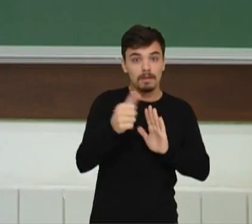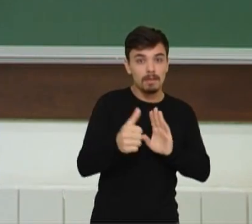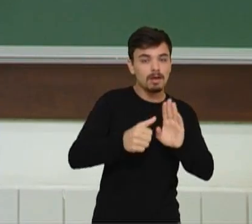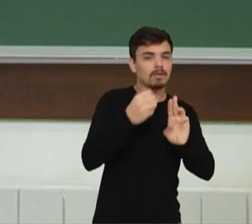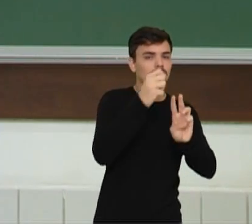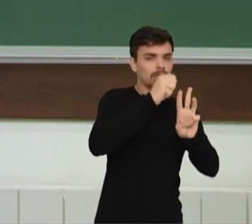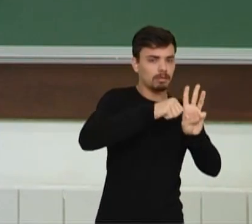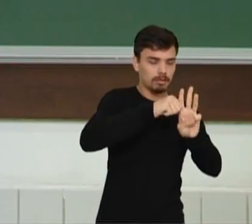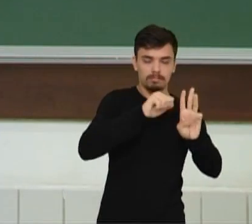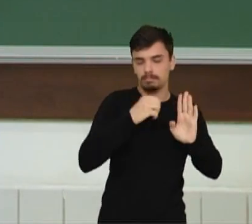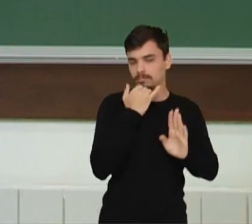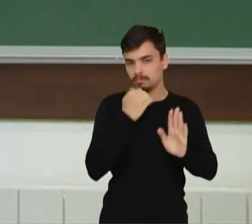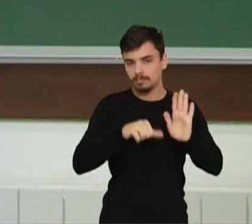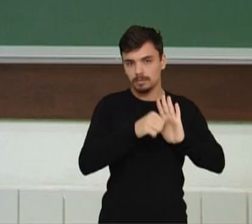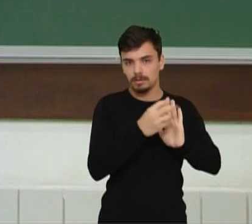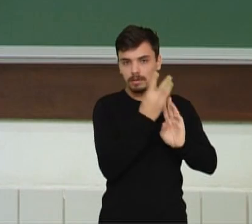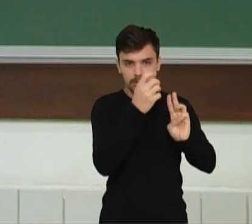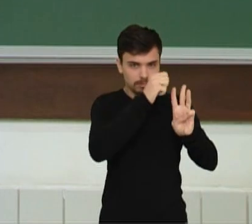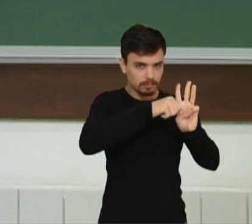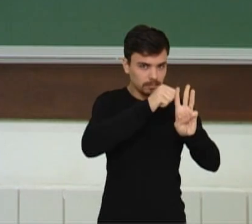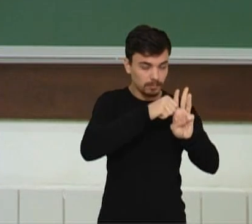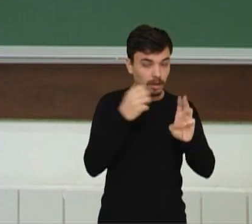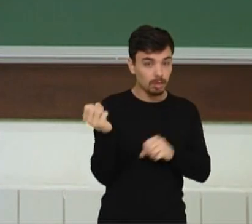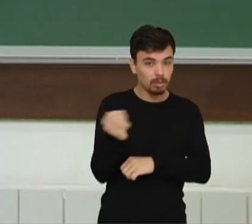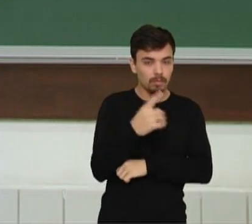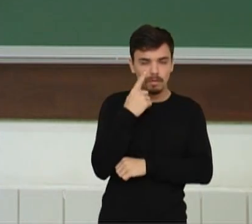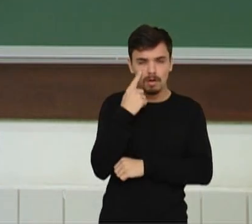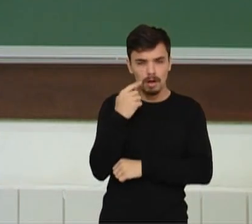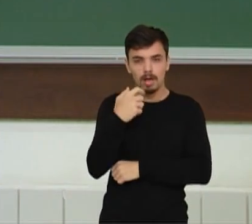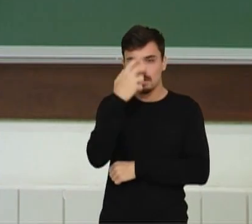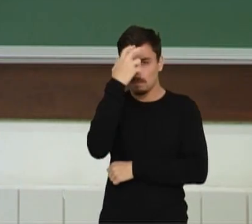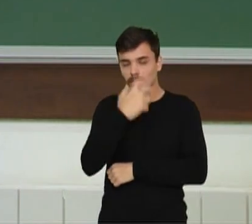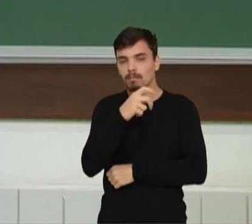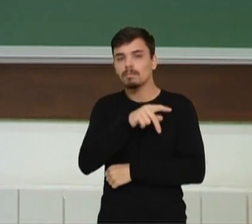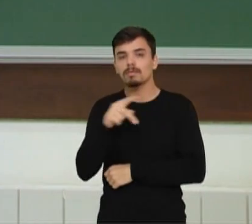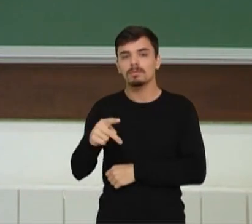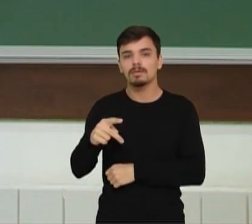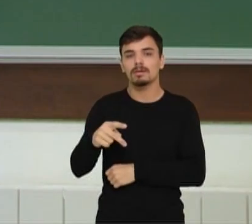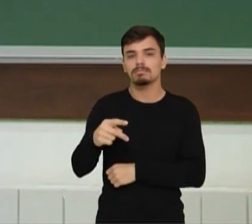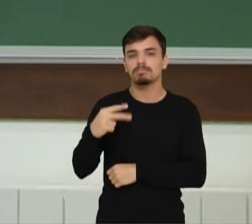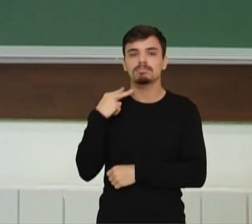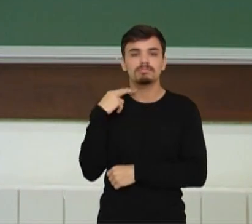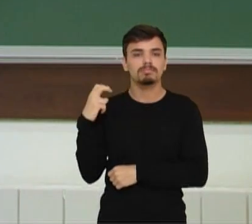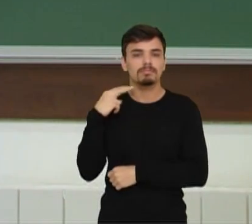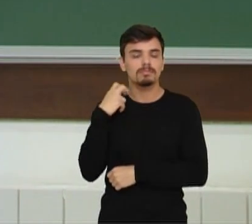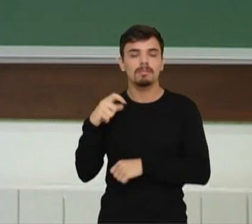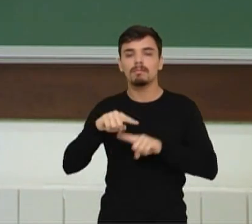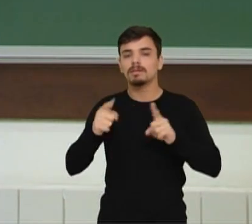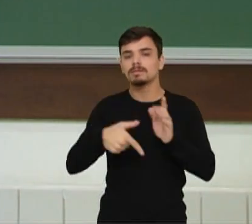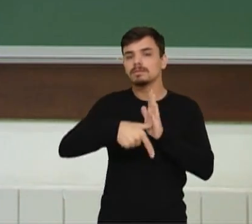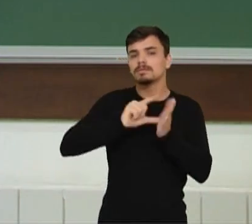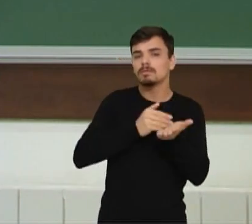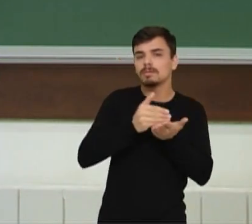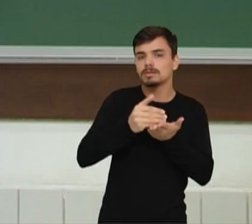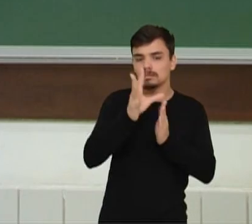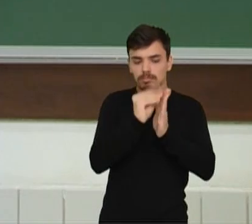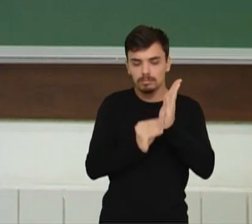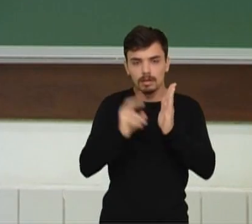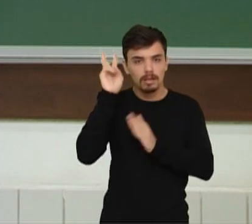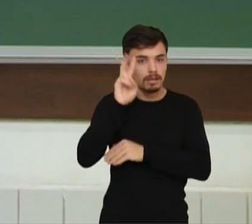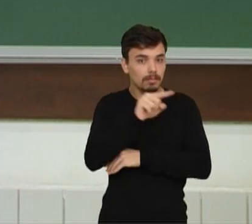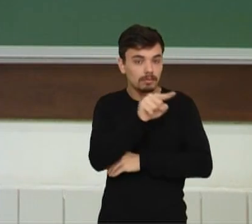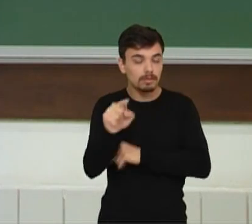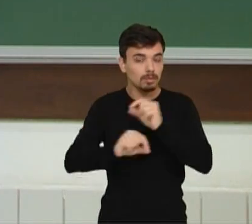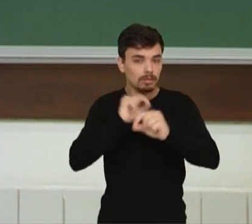já. Sou a professora Fran, vocês já estão cansados de saber. Gente, antes de começar o conteúdo, eu vou lembrar algumas coisinhas com vocês. Não